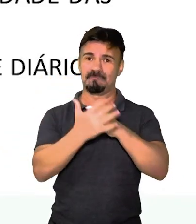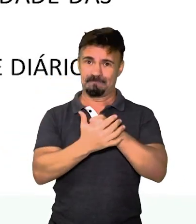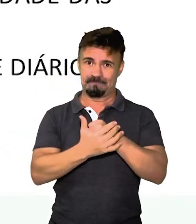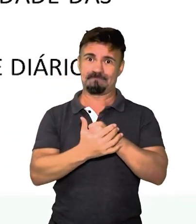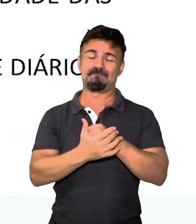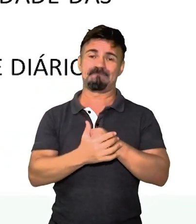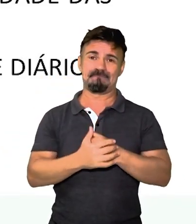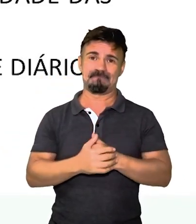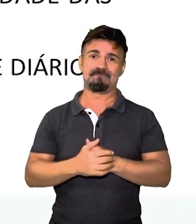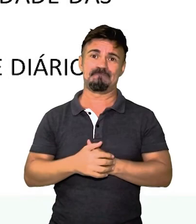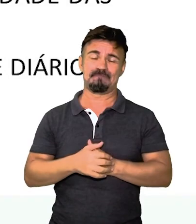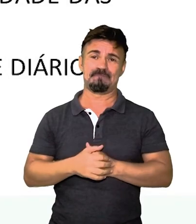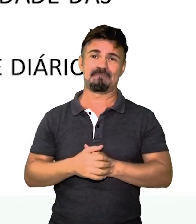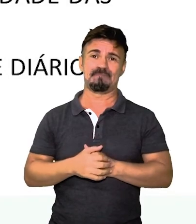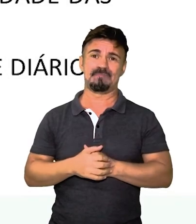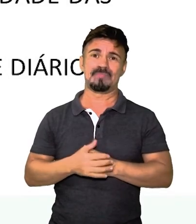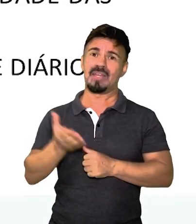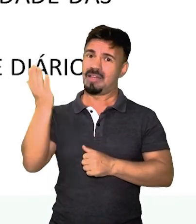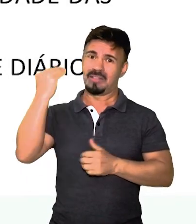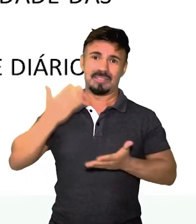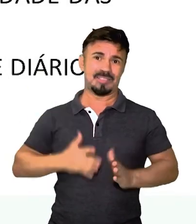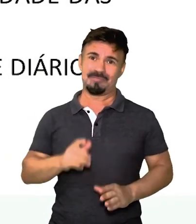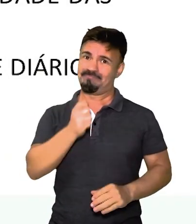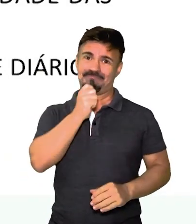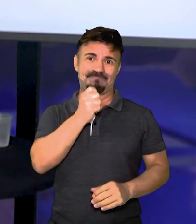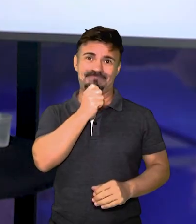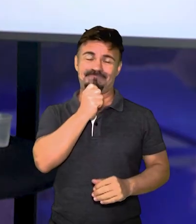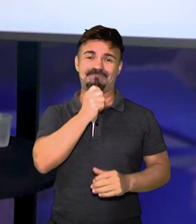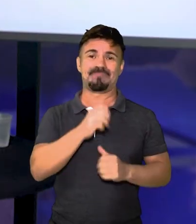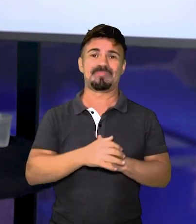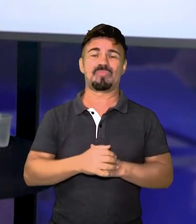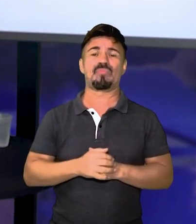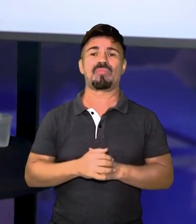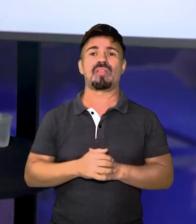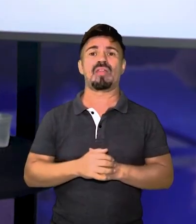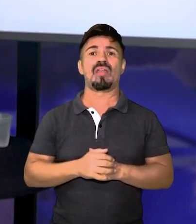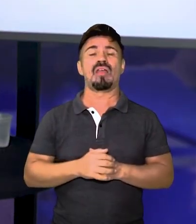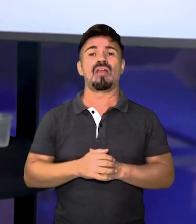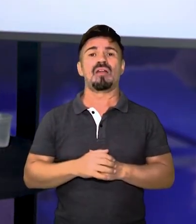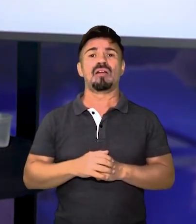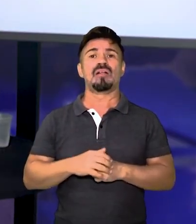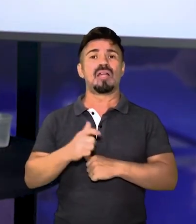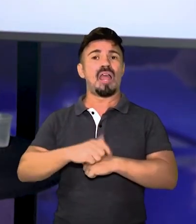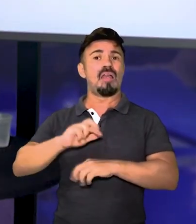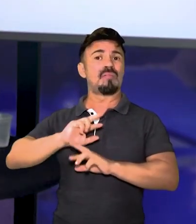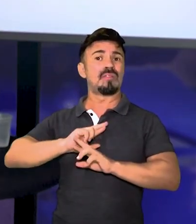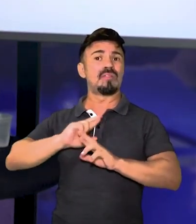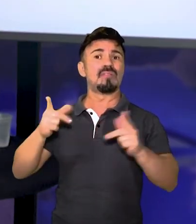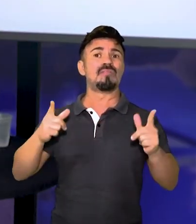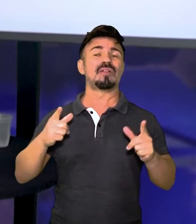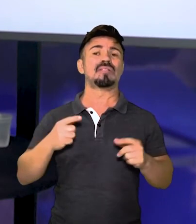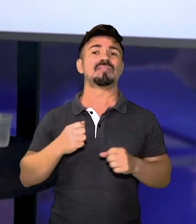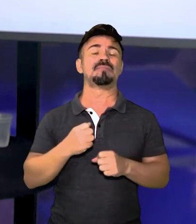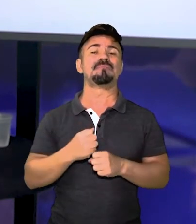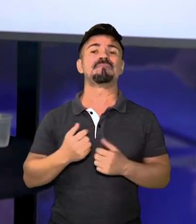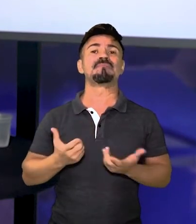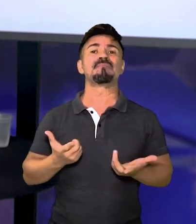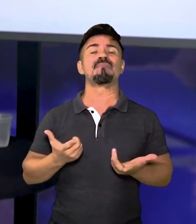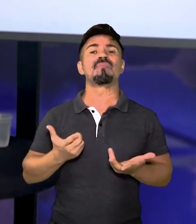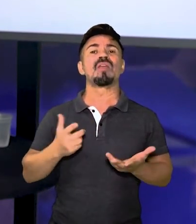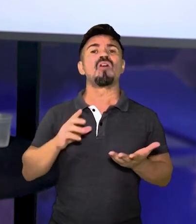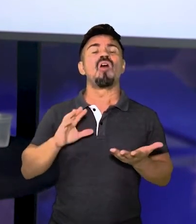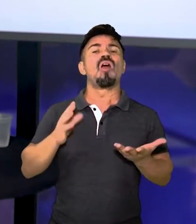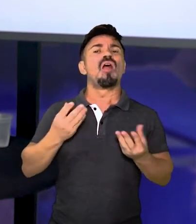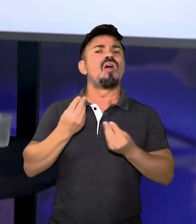na Segunda Guerra Mundial, que nem eu nem você estávamos vivos, tinham nascido ainda, né? Em diferentes épocas.